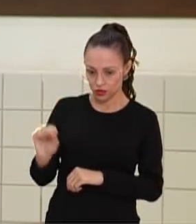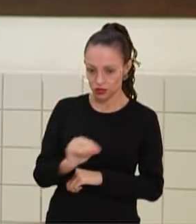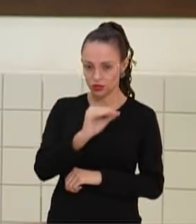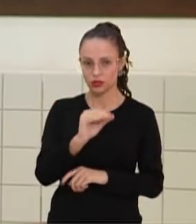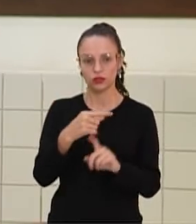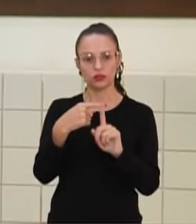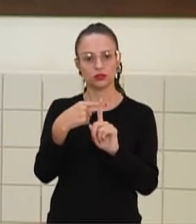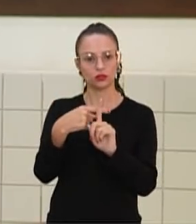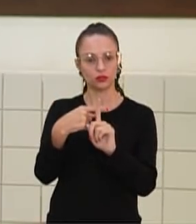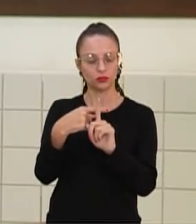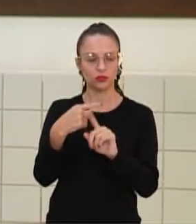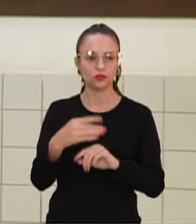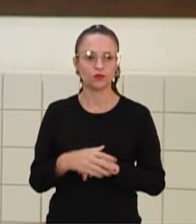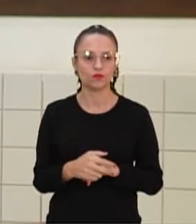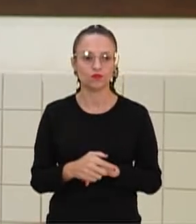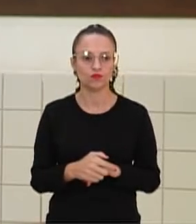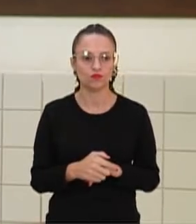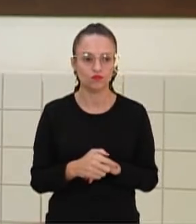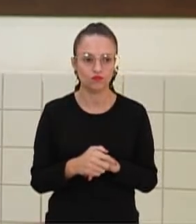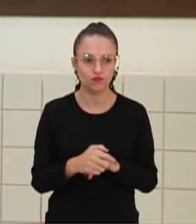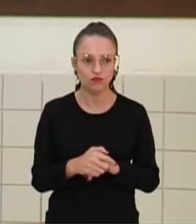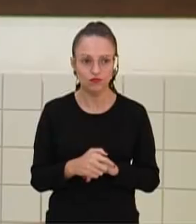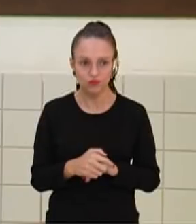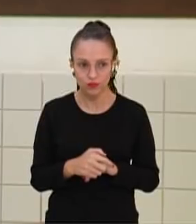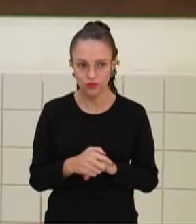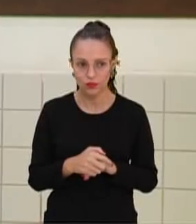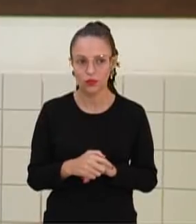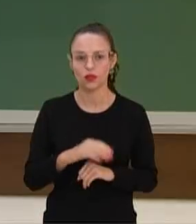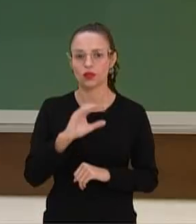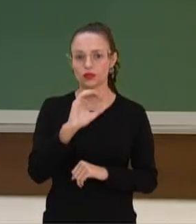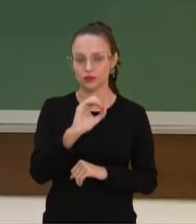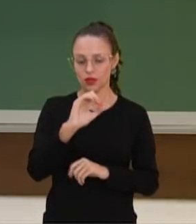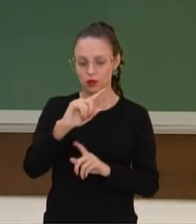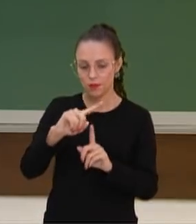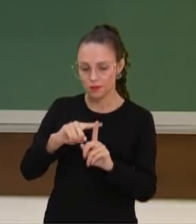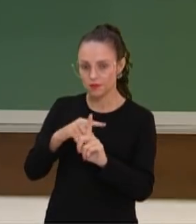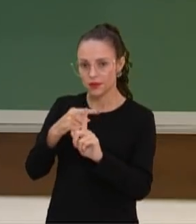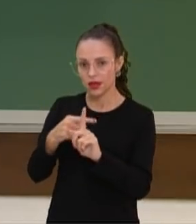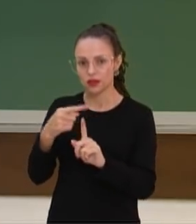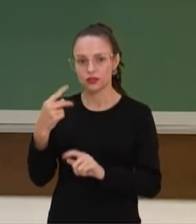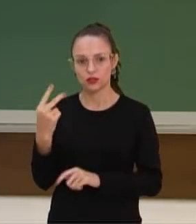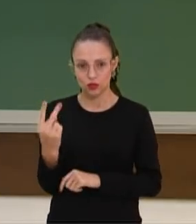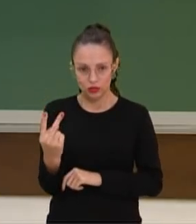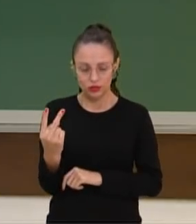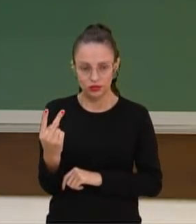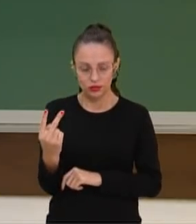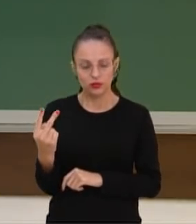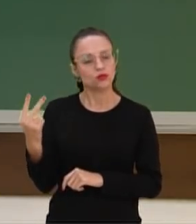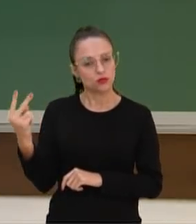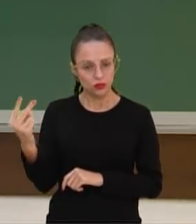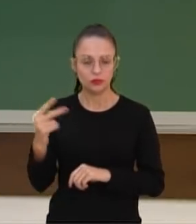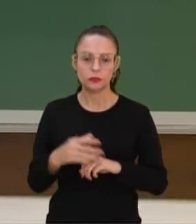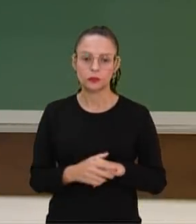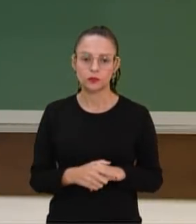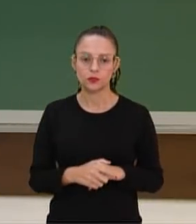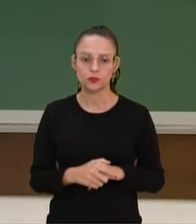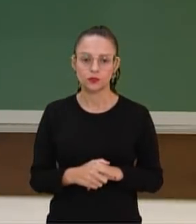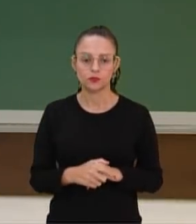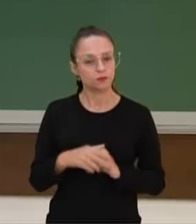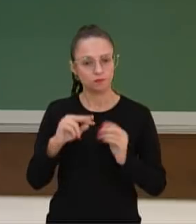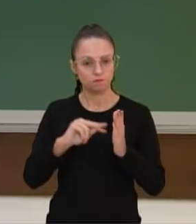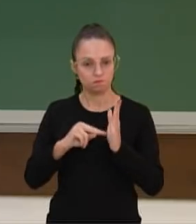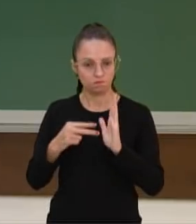né? Uso o princípio aditivo. E aí 0 mais 2 dá 2. Ou